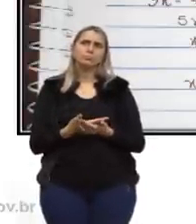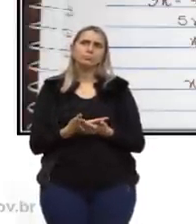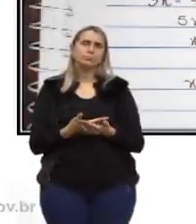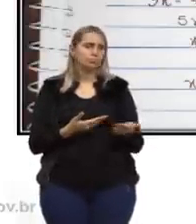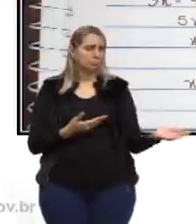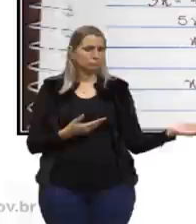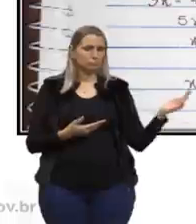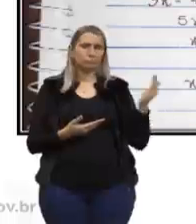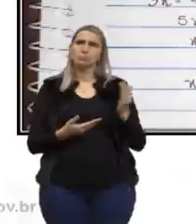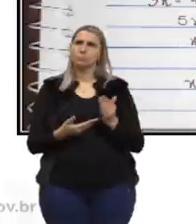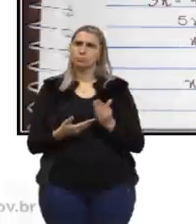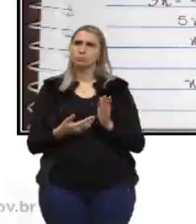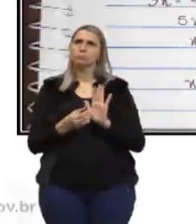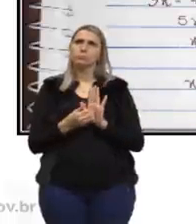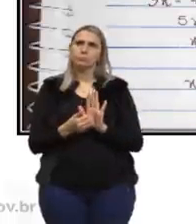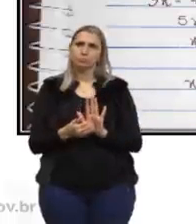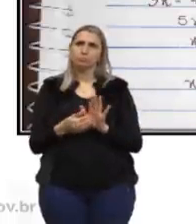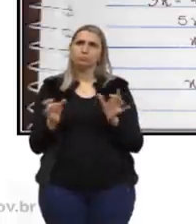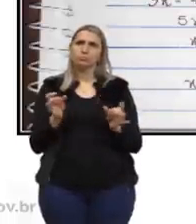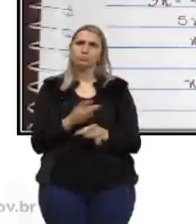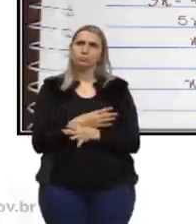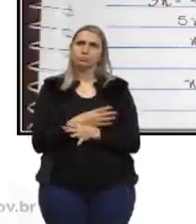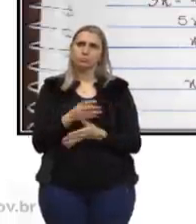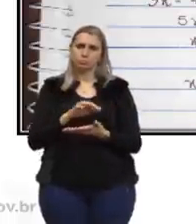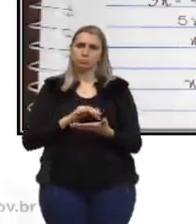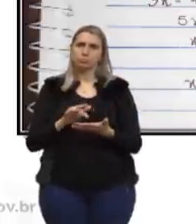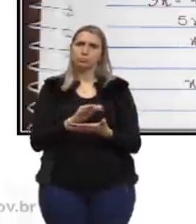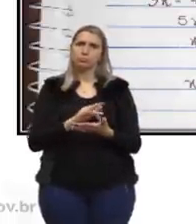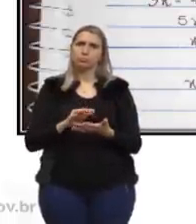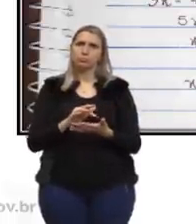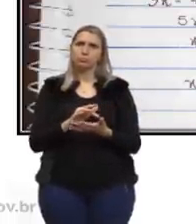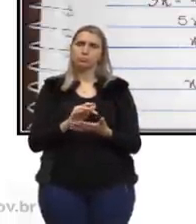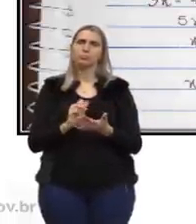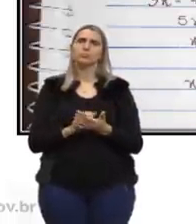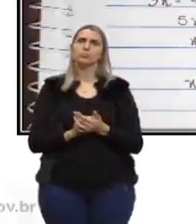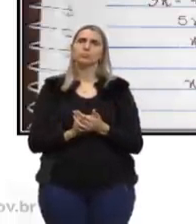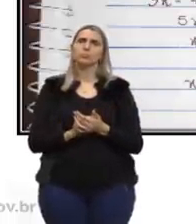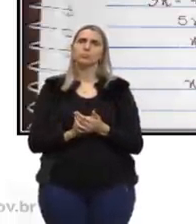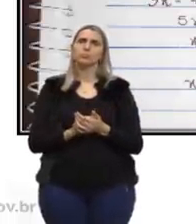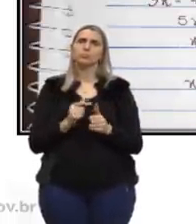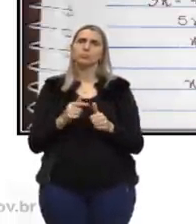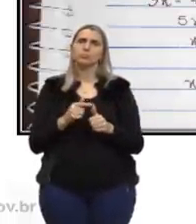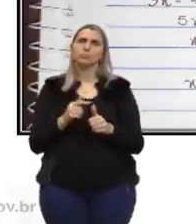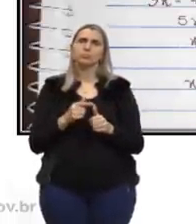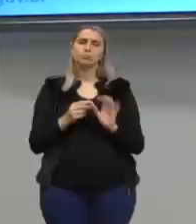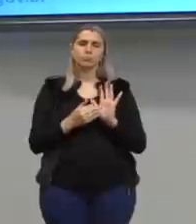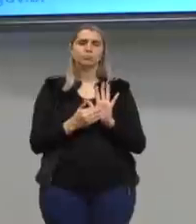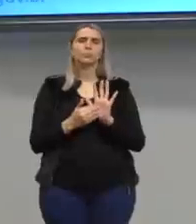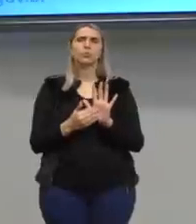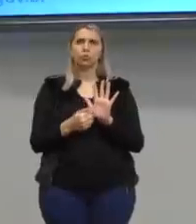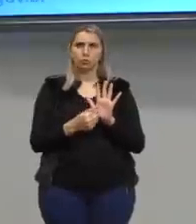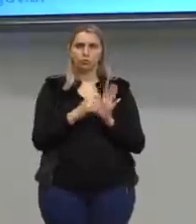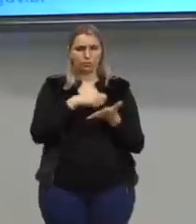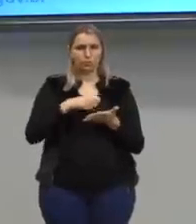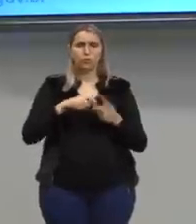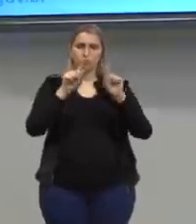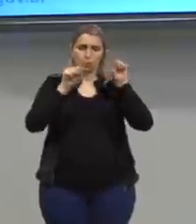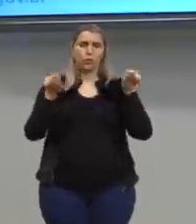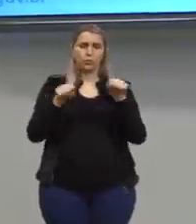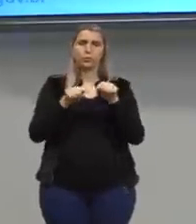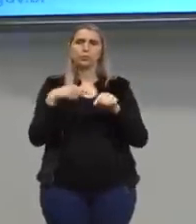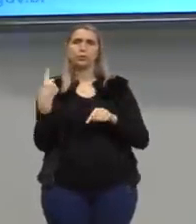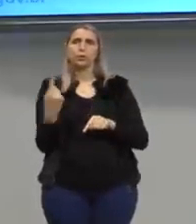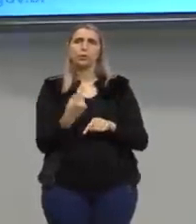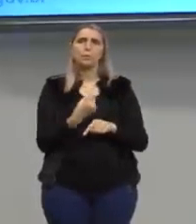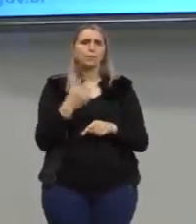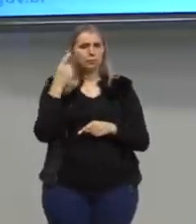trouxe para nós já prontinho ali, né? E o cálculo eu posso até, naquele primeiro momento ali, colocar no quadro para a gente. Certo?